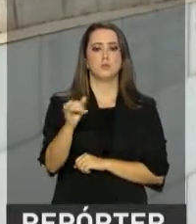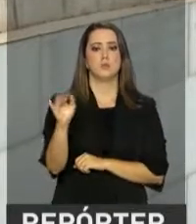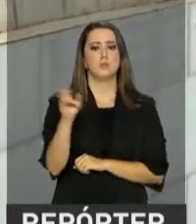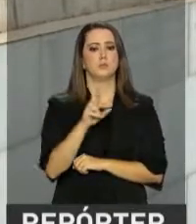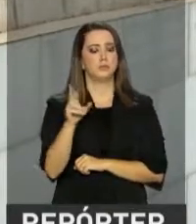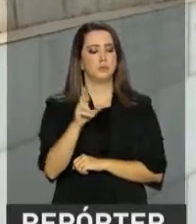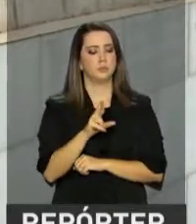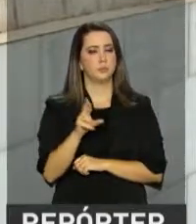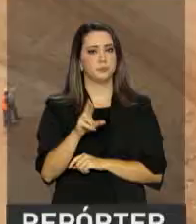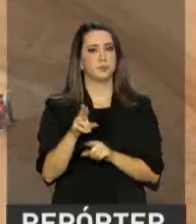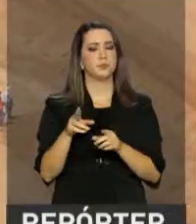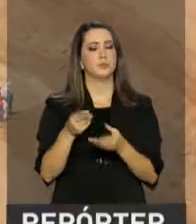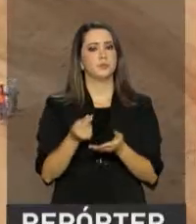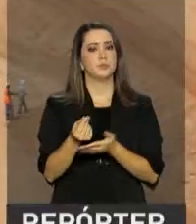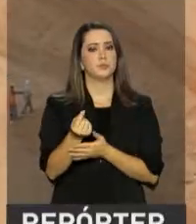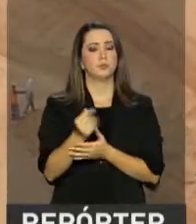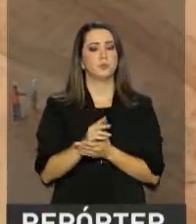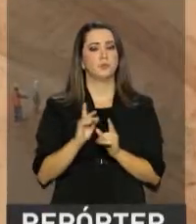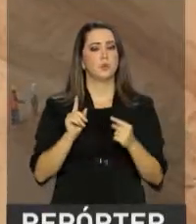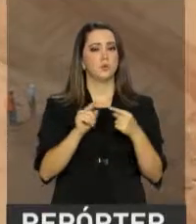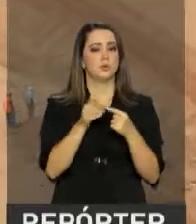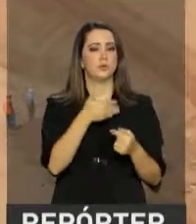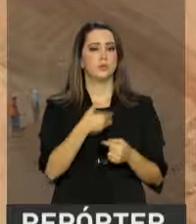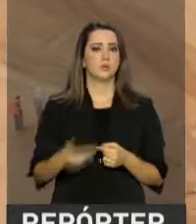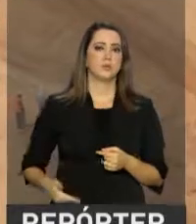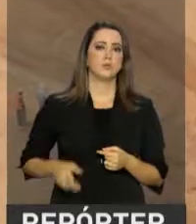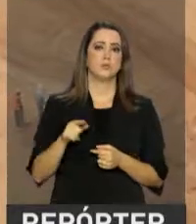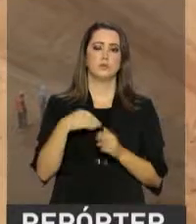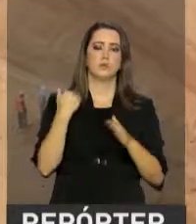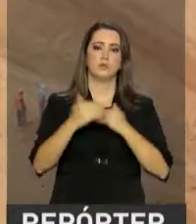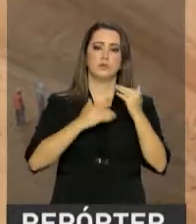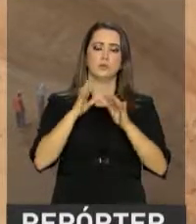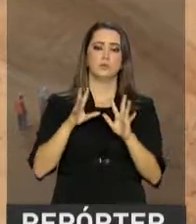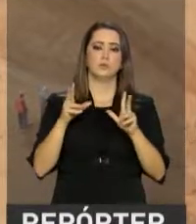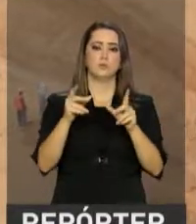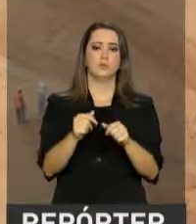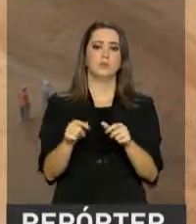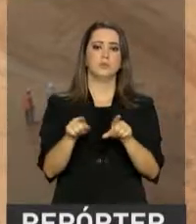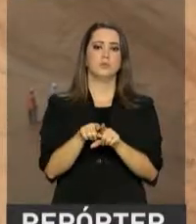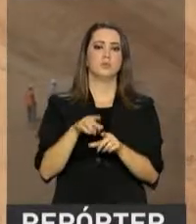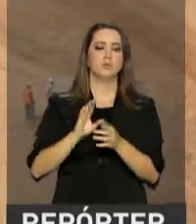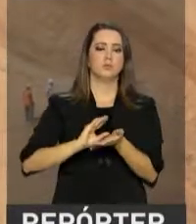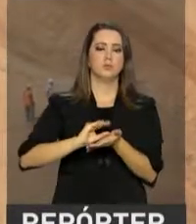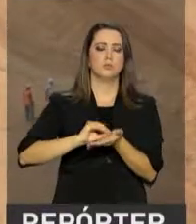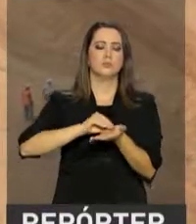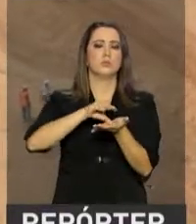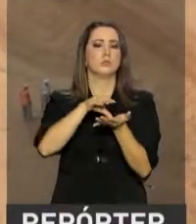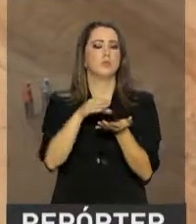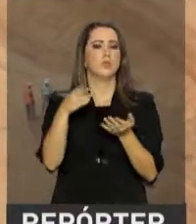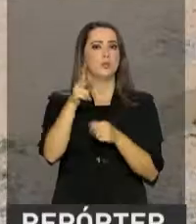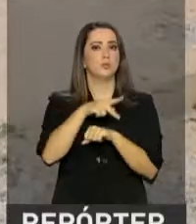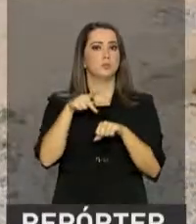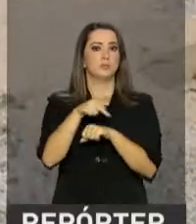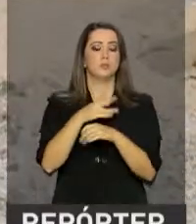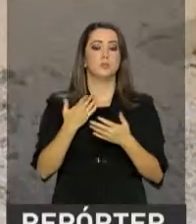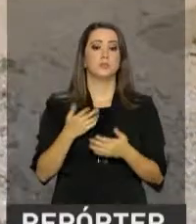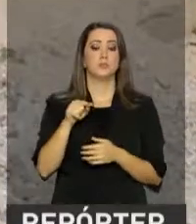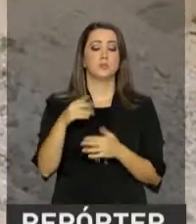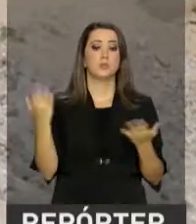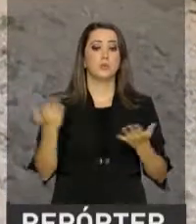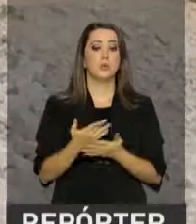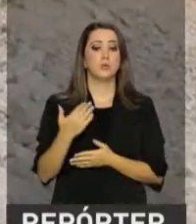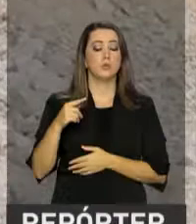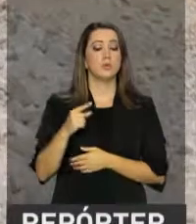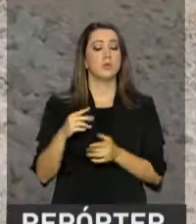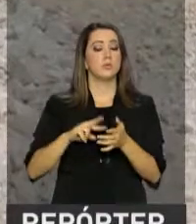em investimentos. A meta do governo é aumentar o total de investimentos em infraestrutura do país. Atualmente,